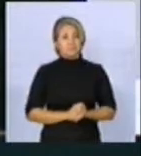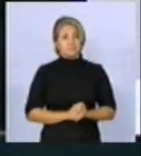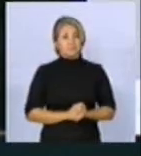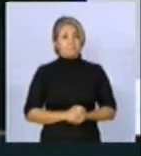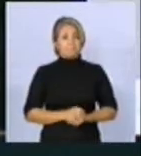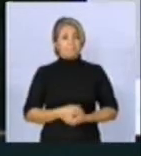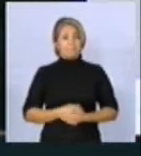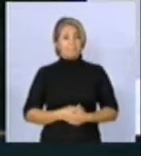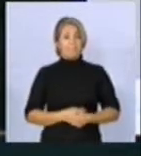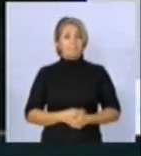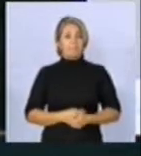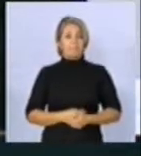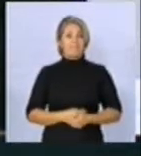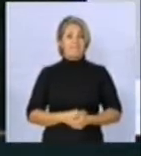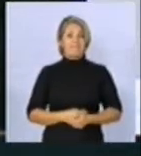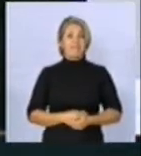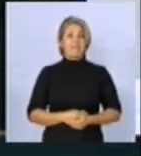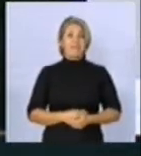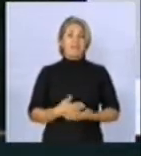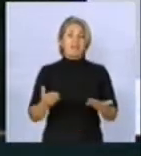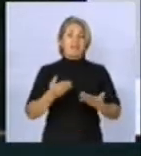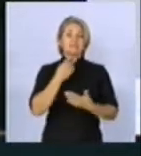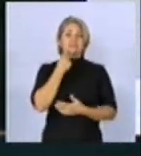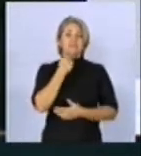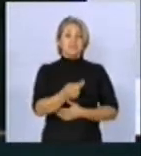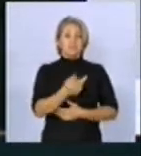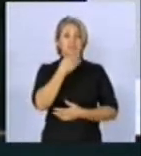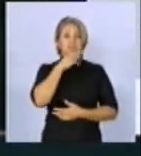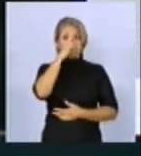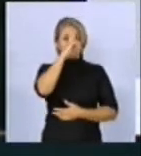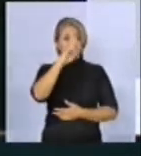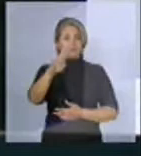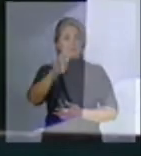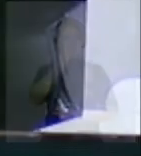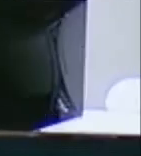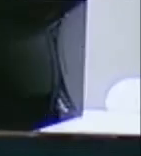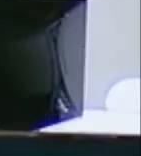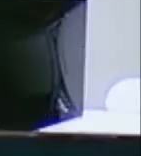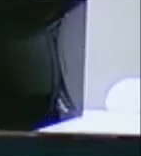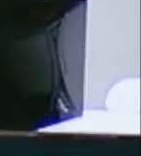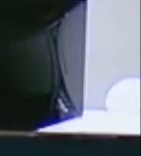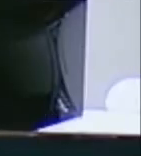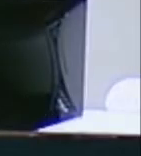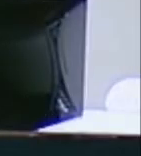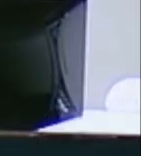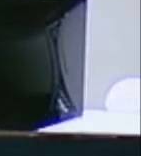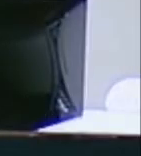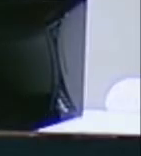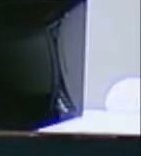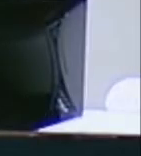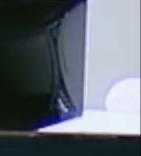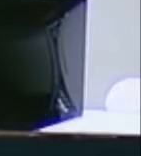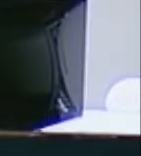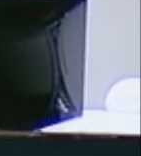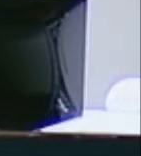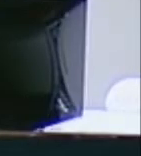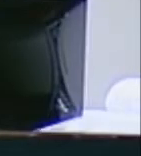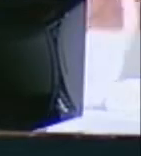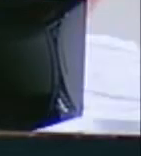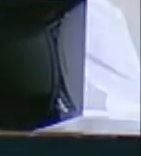o filme para fazer os a palavra Doutor Hélio Gurgel Presidente da Associação Brasileira de entidades Estaduais de Meio Ambiente